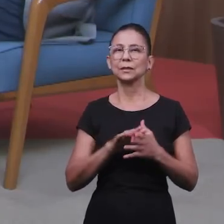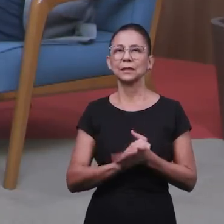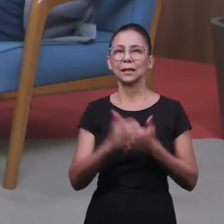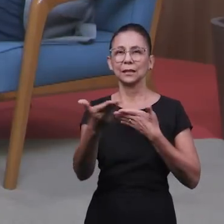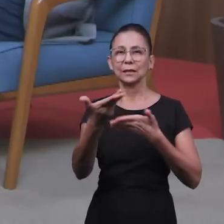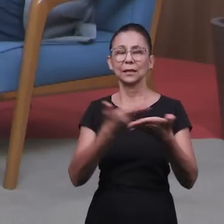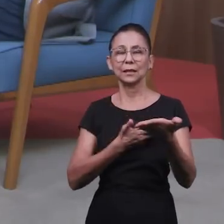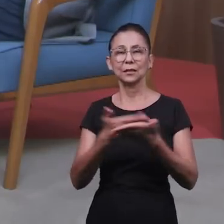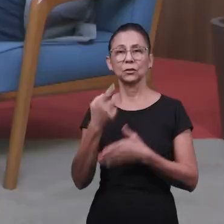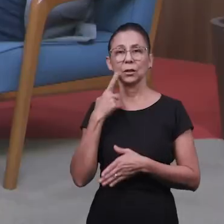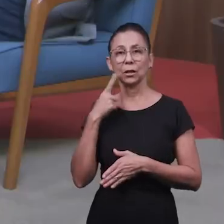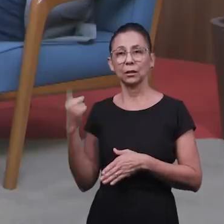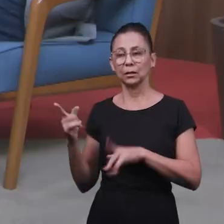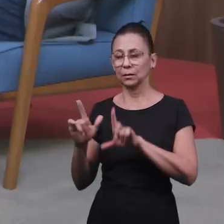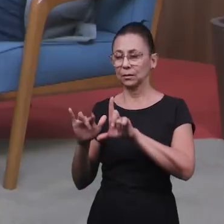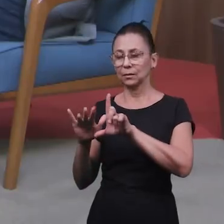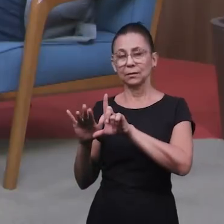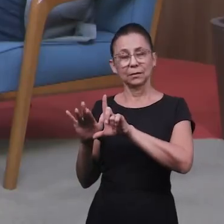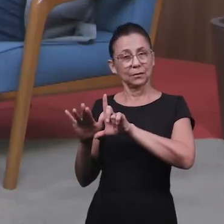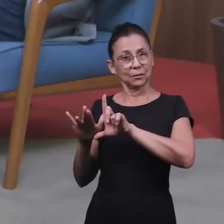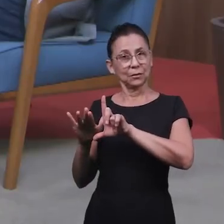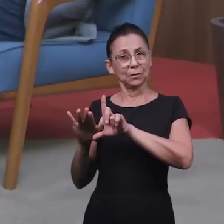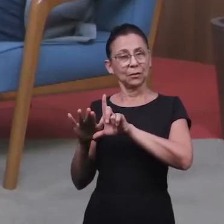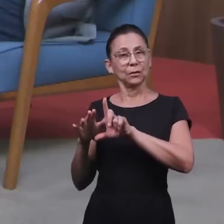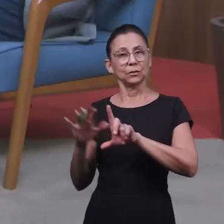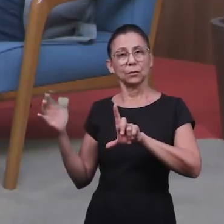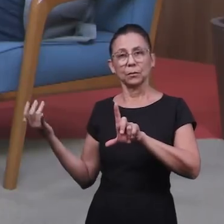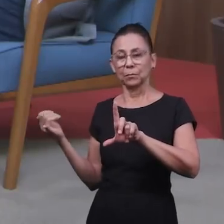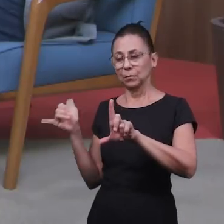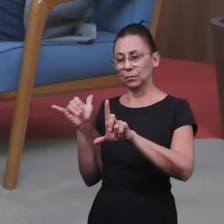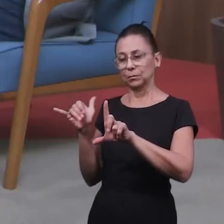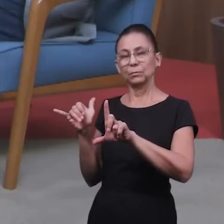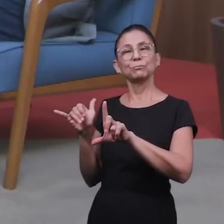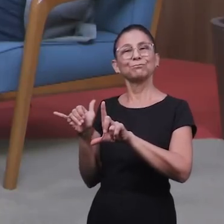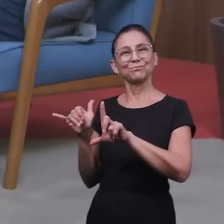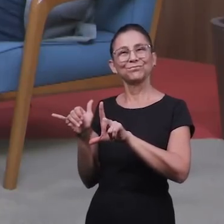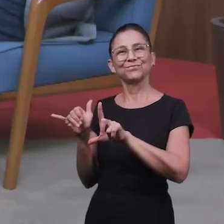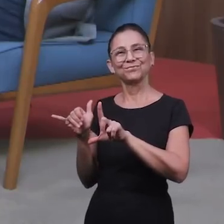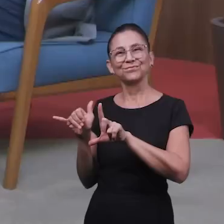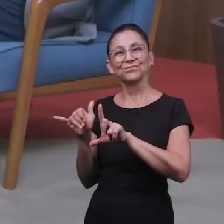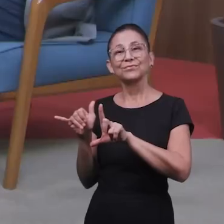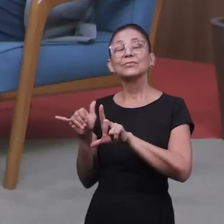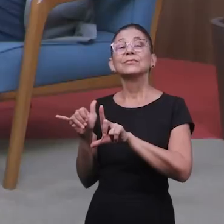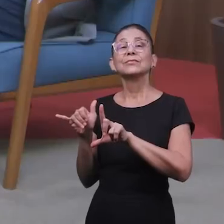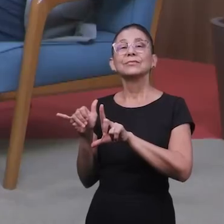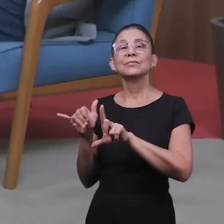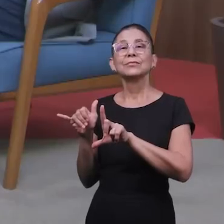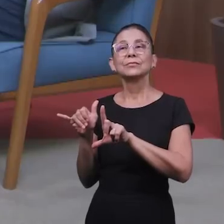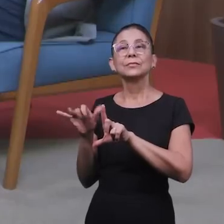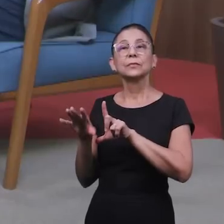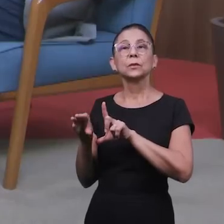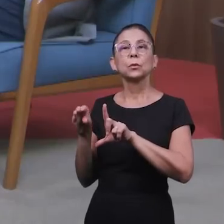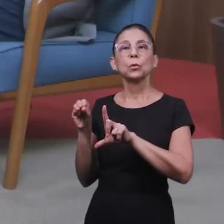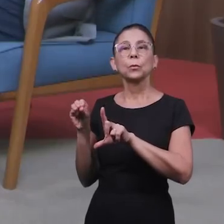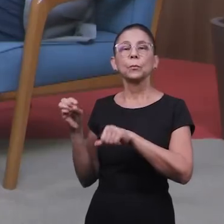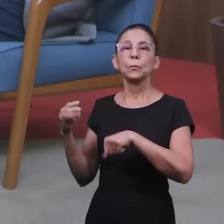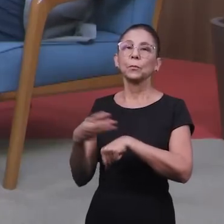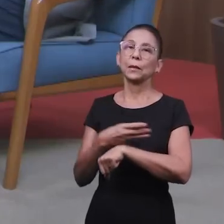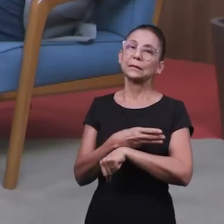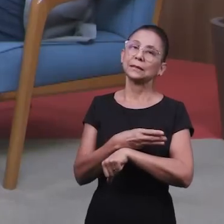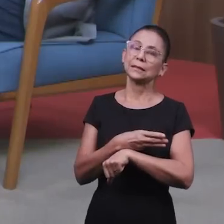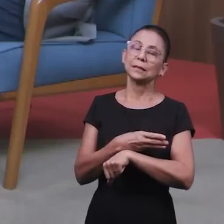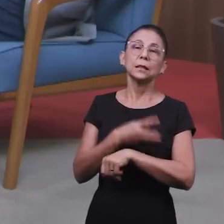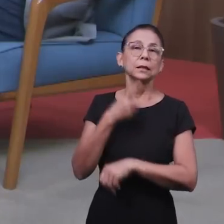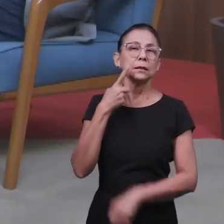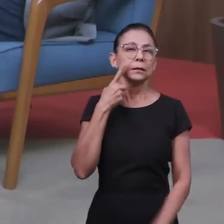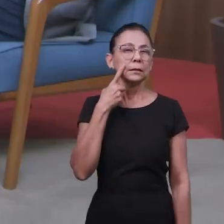a câmera do seu celular para esse QR Code que está aparecendo aí na tela. Quando você fizer isso, seu aparelho vai ser redirecionado para o